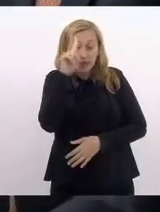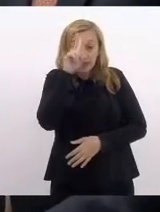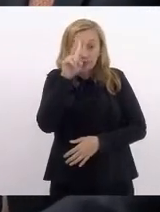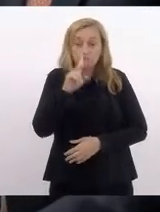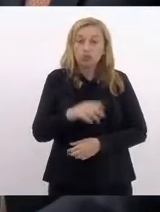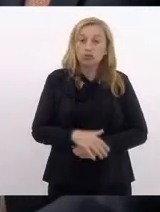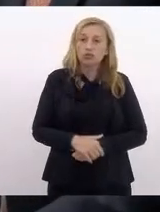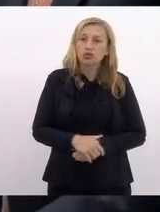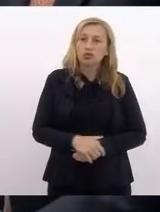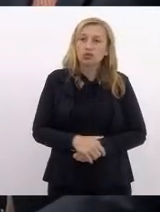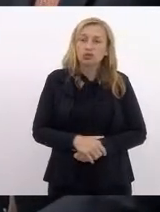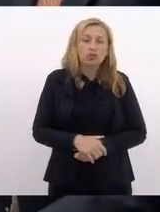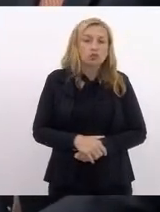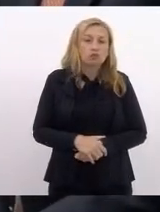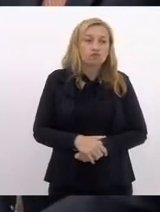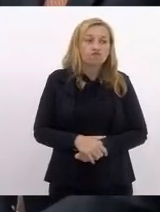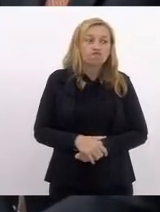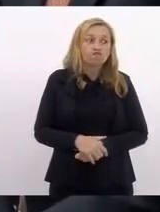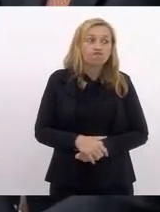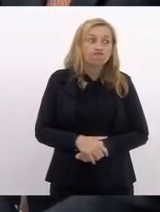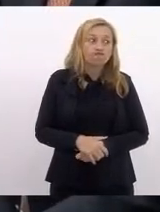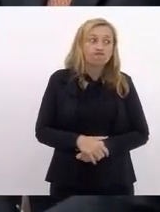que é